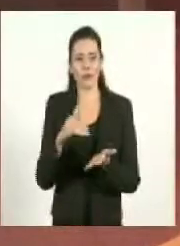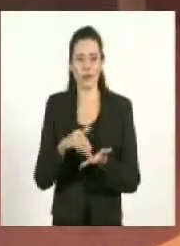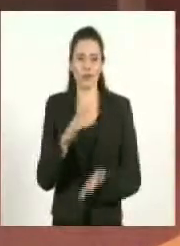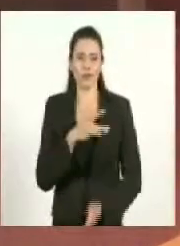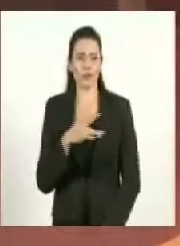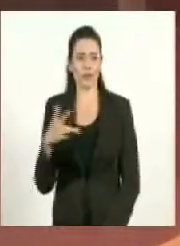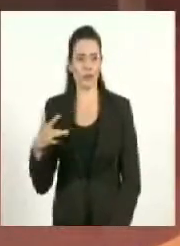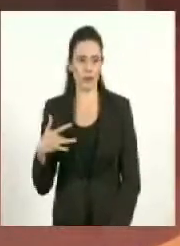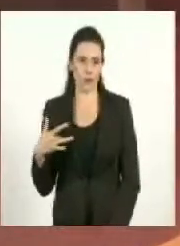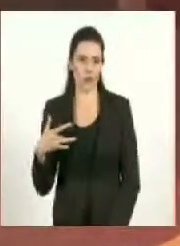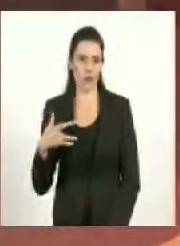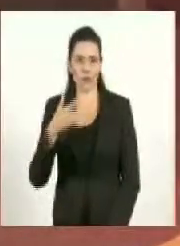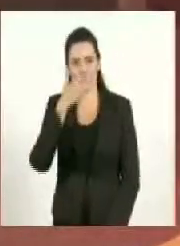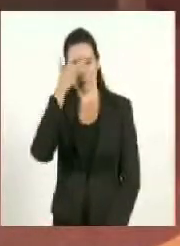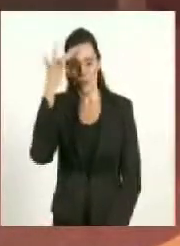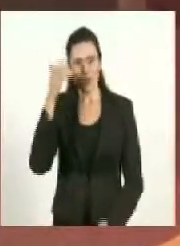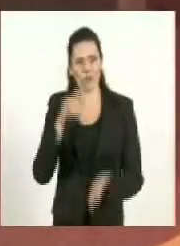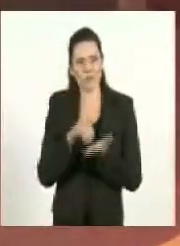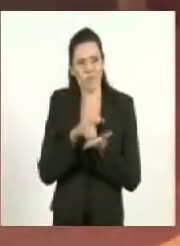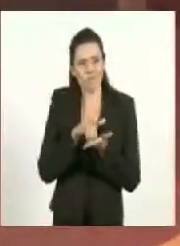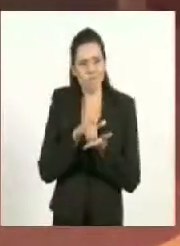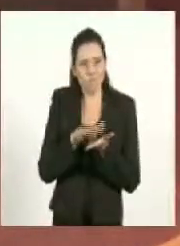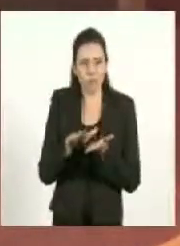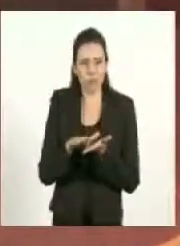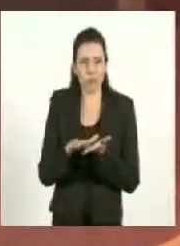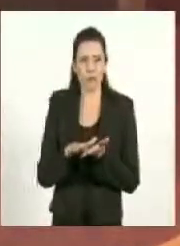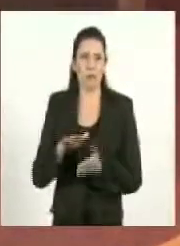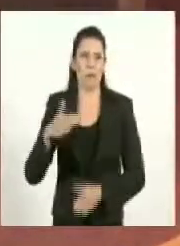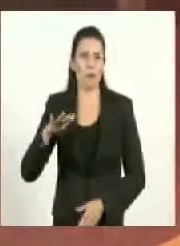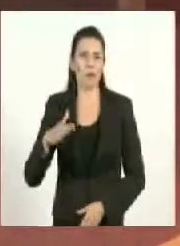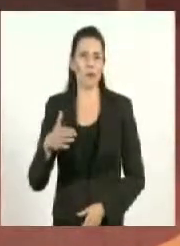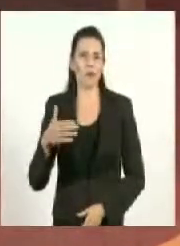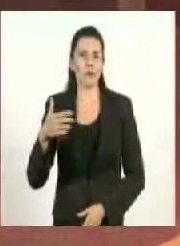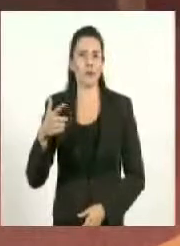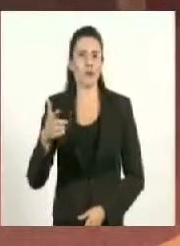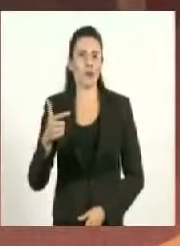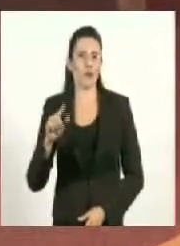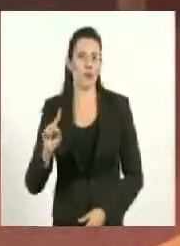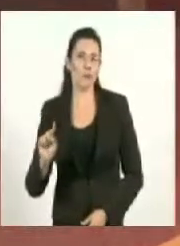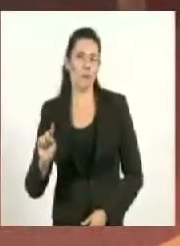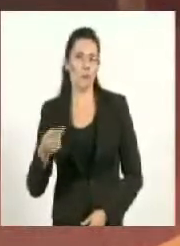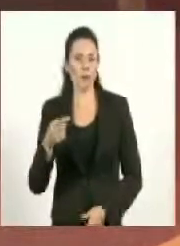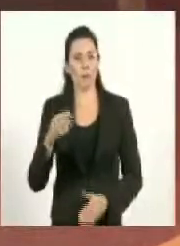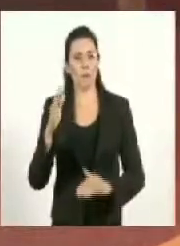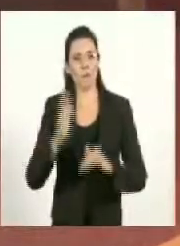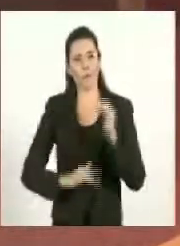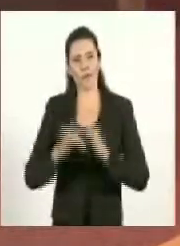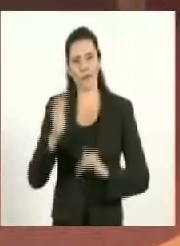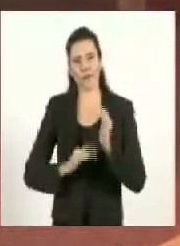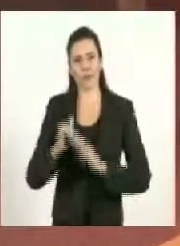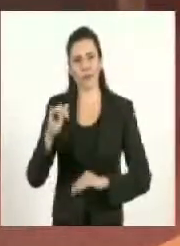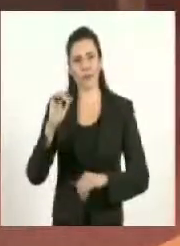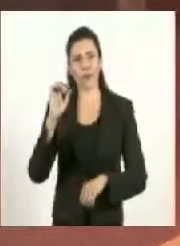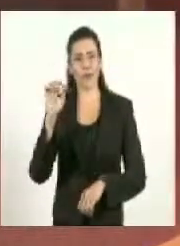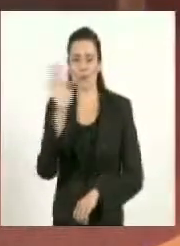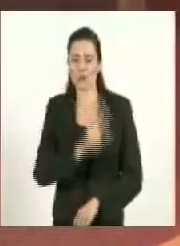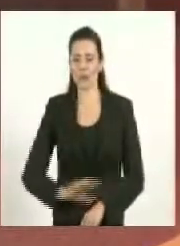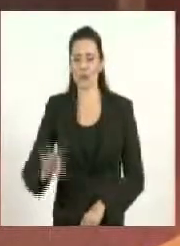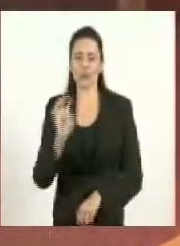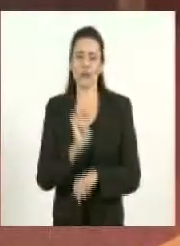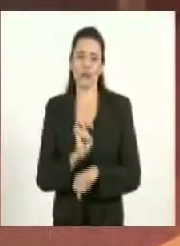deputado Glaubert para o olho da rua mais de 12 mil profissionais em todo o Maranhão, principalmente em São